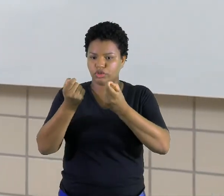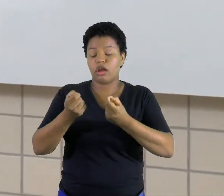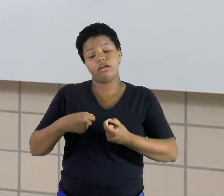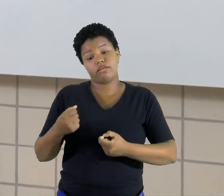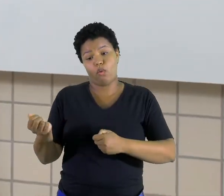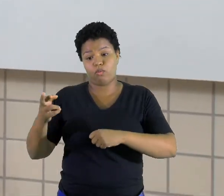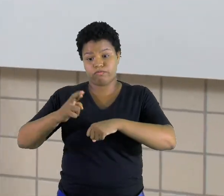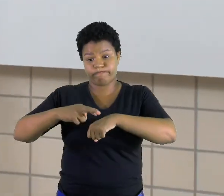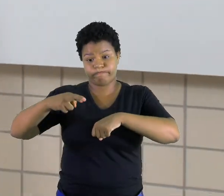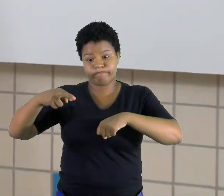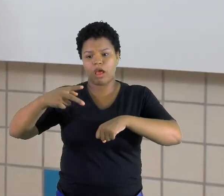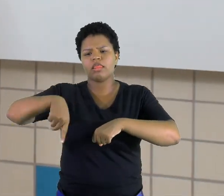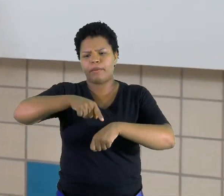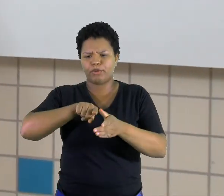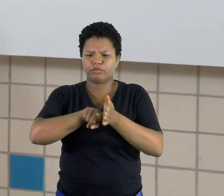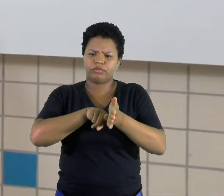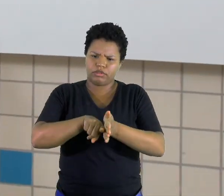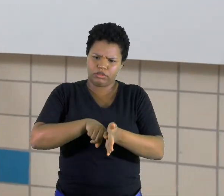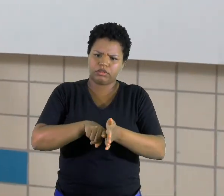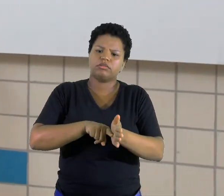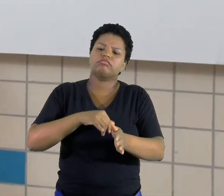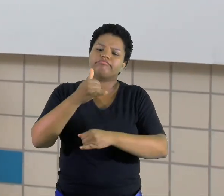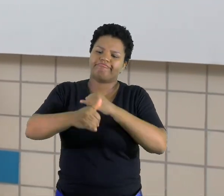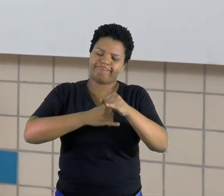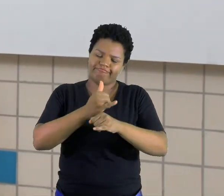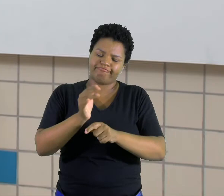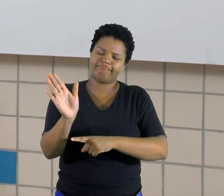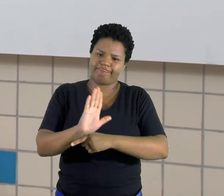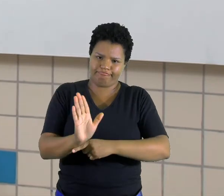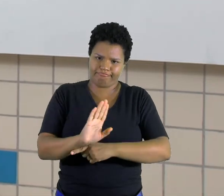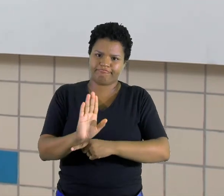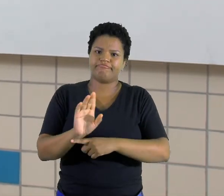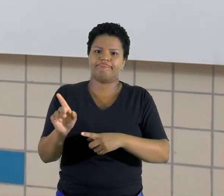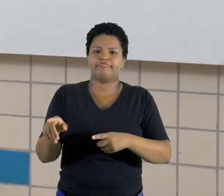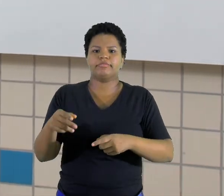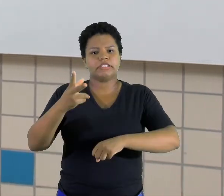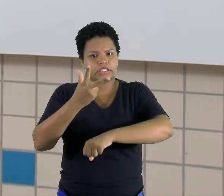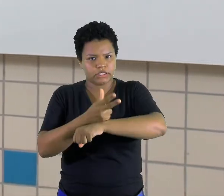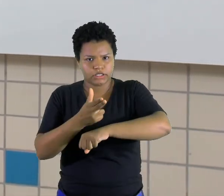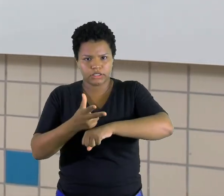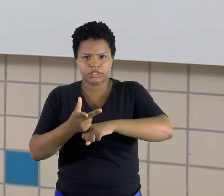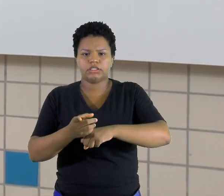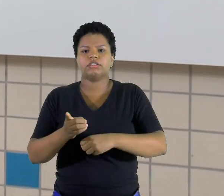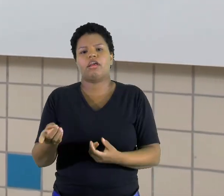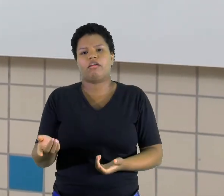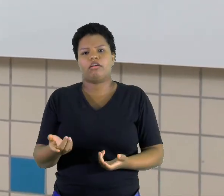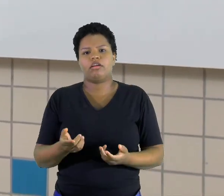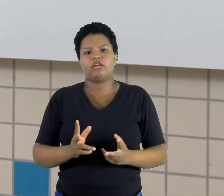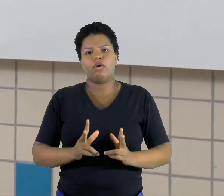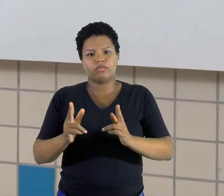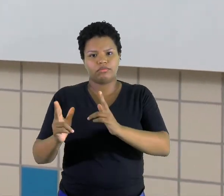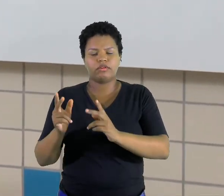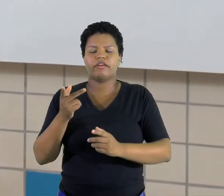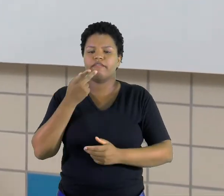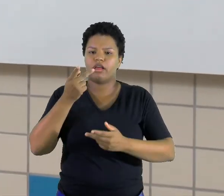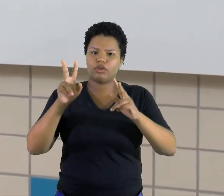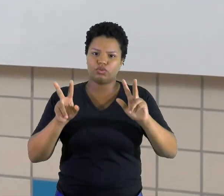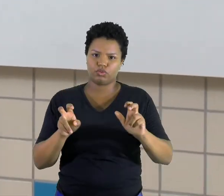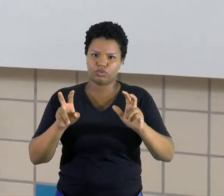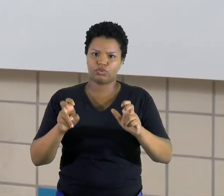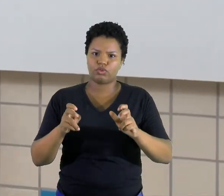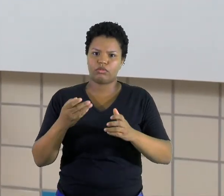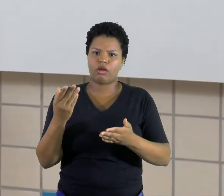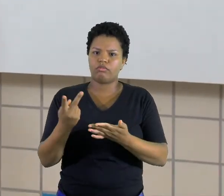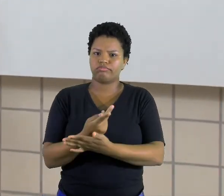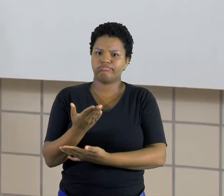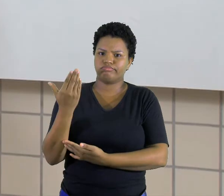gente, depois vocês pesquisem na internet, existem filmes, inclusive, séries, documentários sobre isso, que aconteceu há um pouquinho de tempo